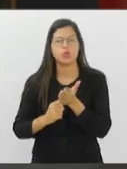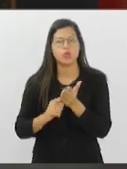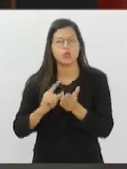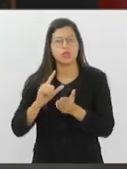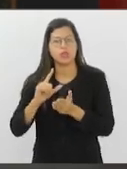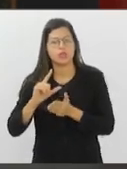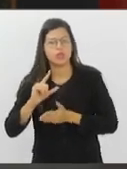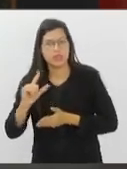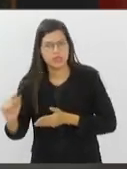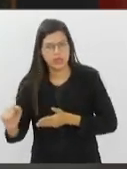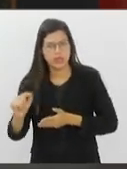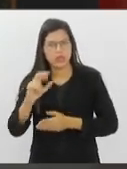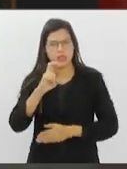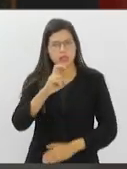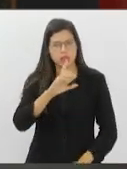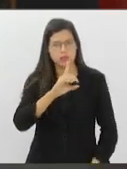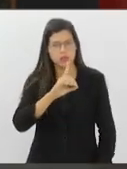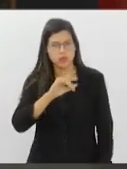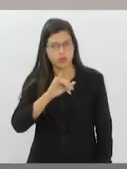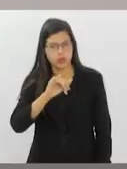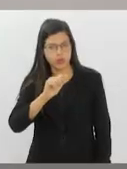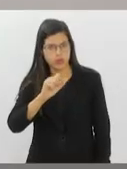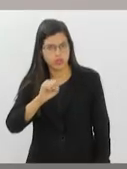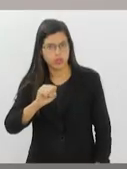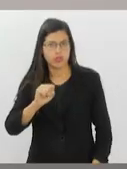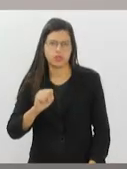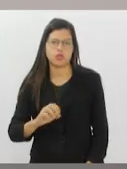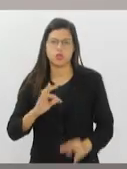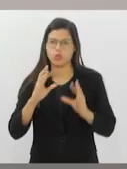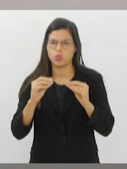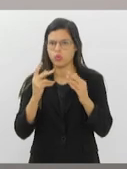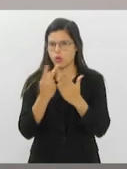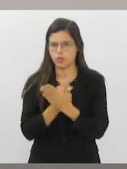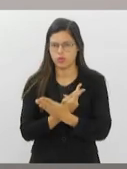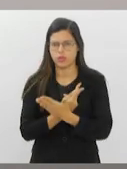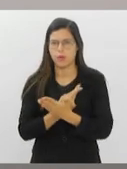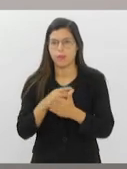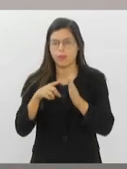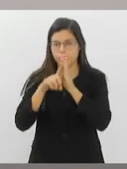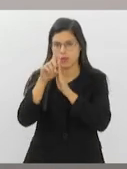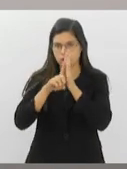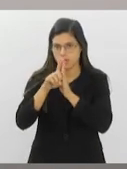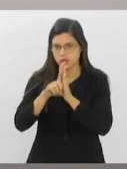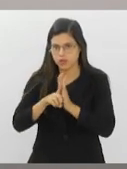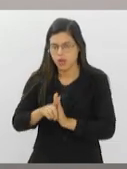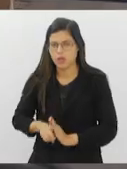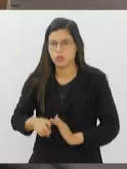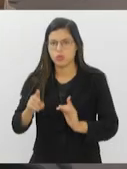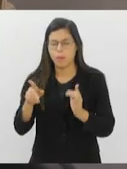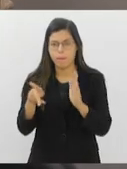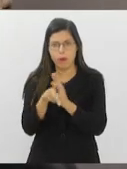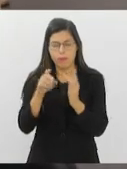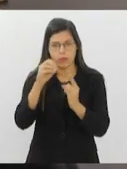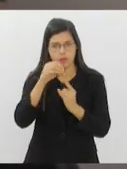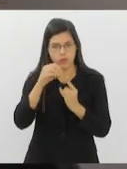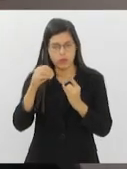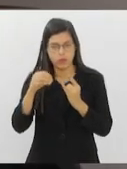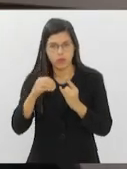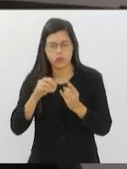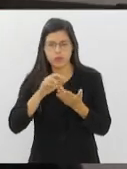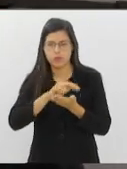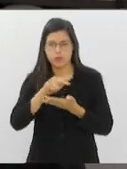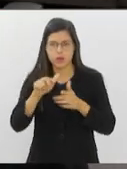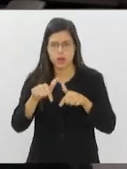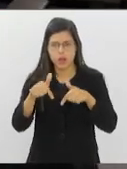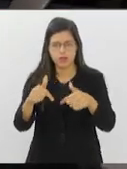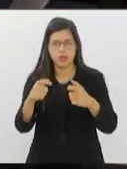em 5 dias, tudo o que aconteceu com ela. Segundo dados da pesquisa Nascer no Brasil, da Fiocruz, muitas intervenções